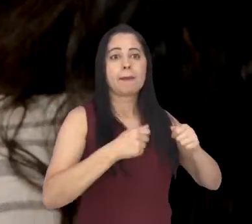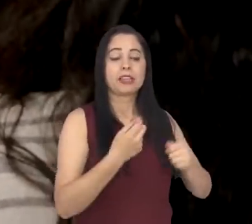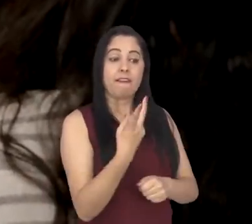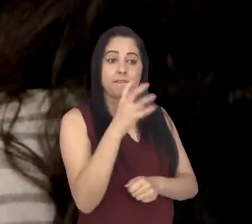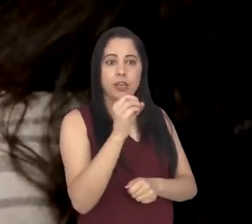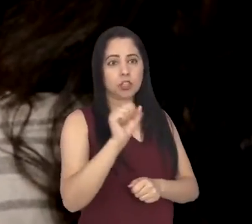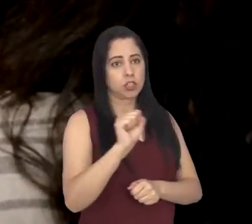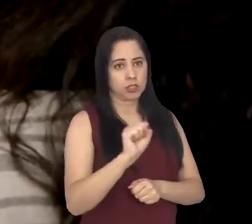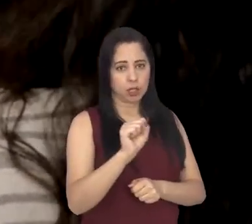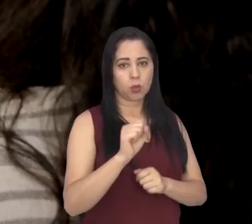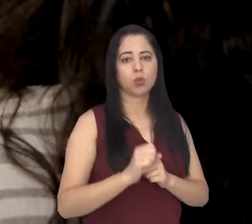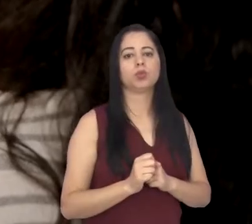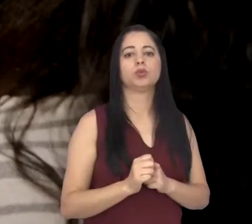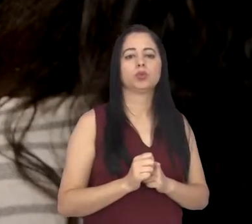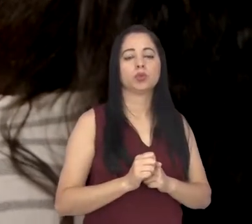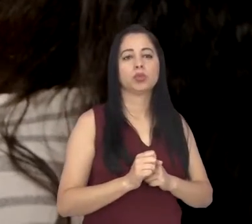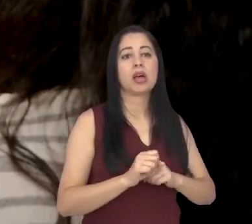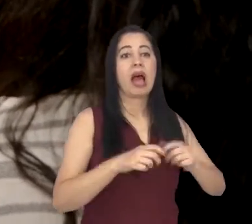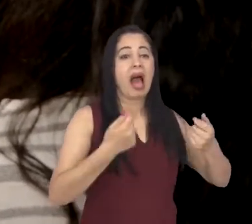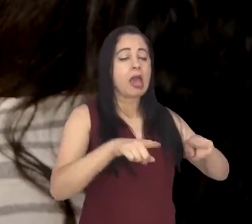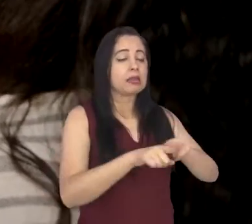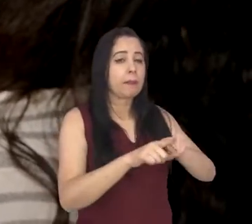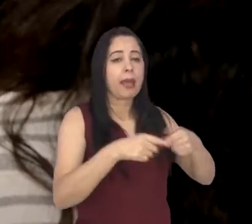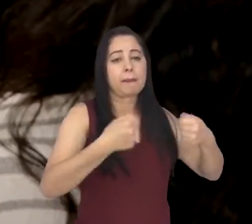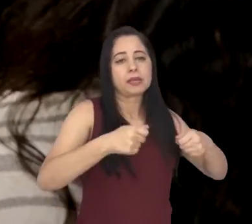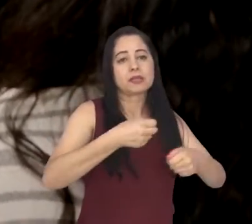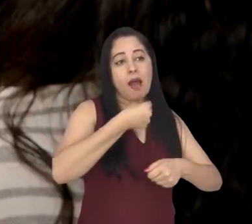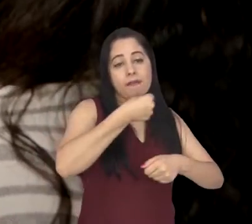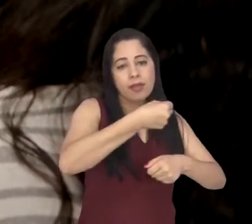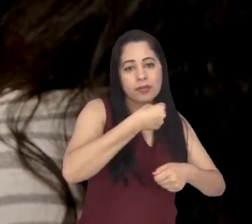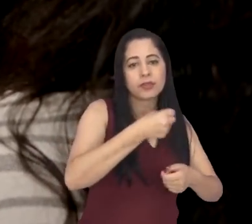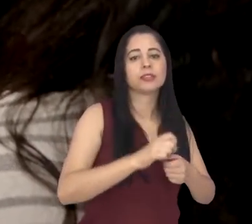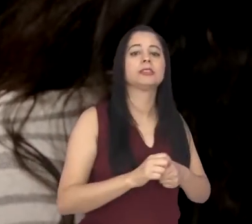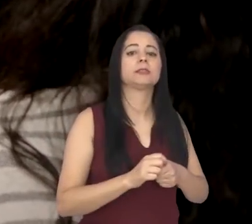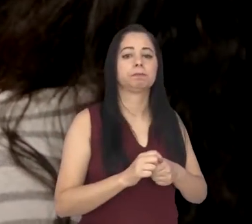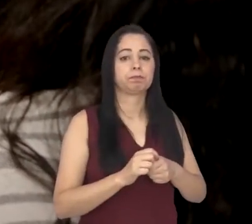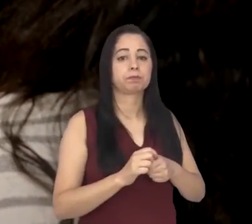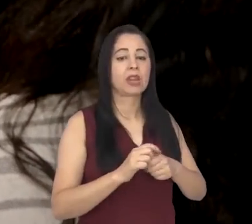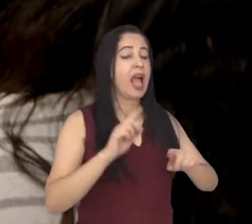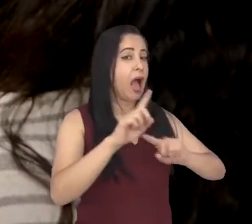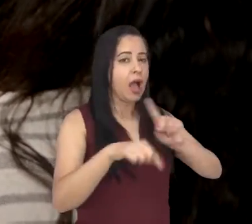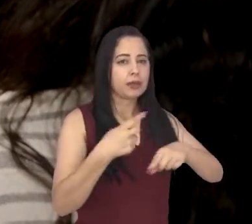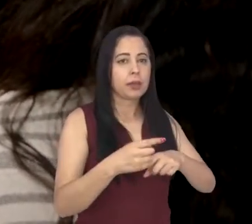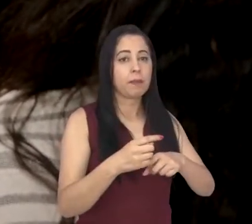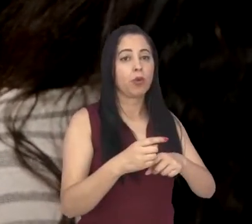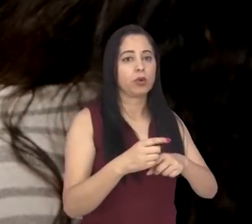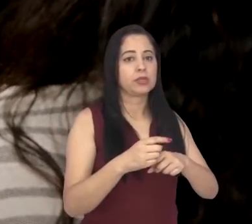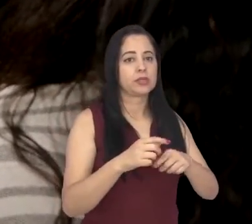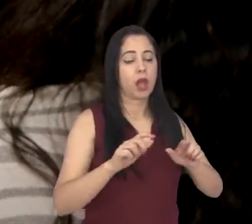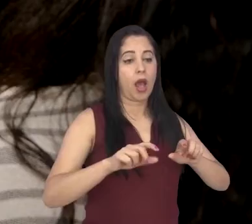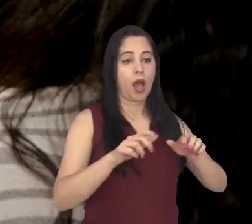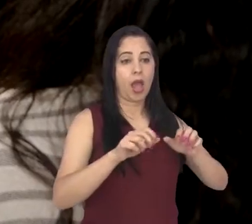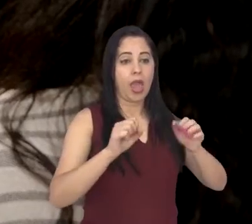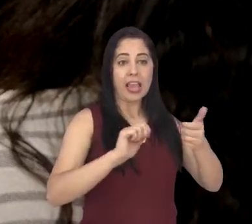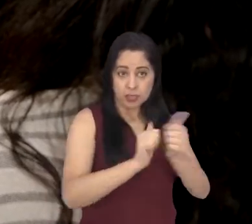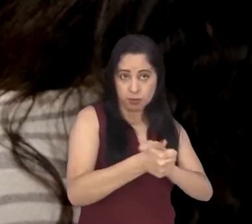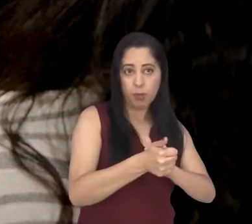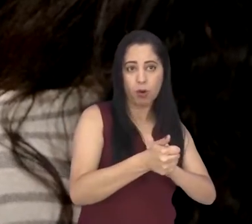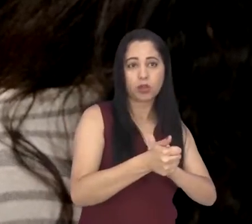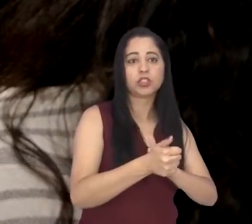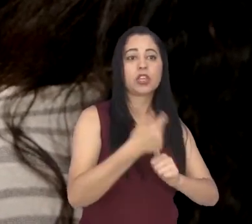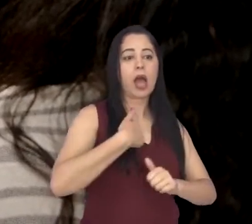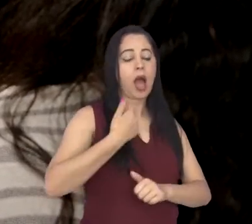resto era cabeça, passagem, abertura, que era... E o esporte, eu fui fazer o vestiário,